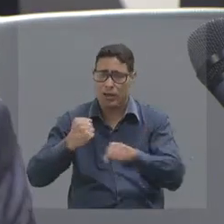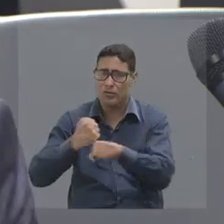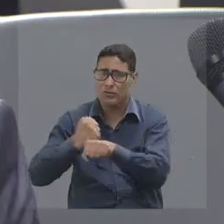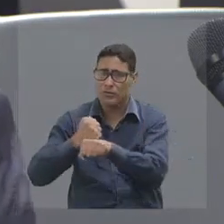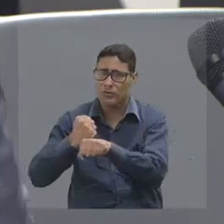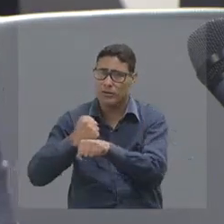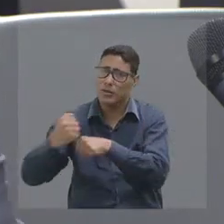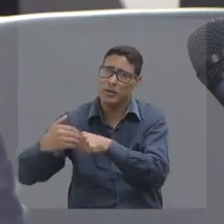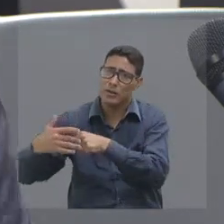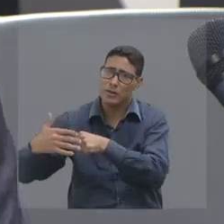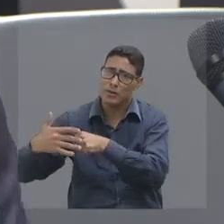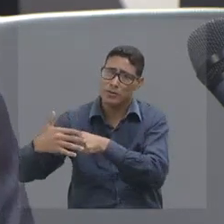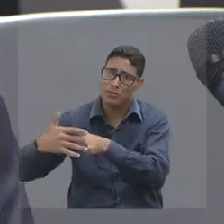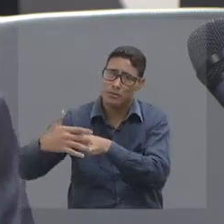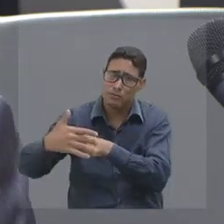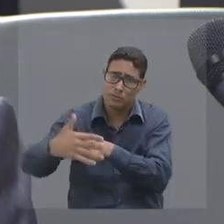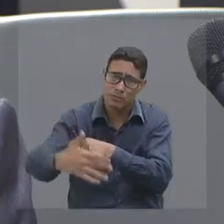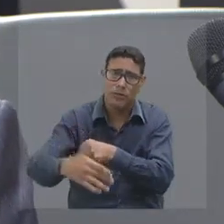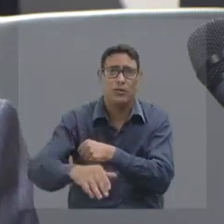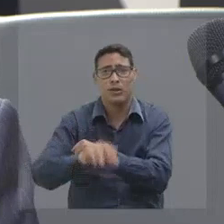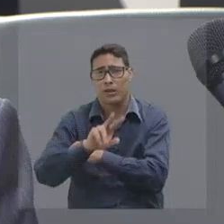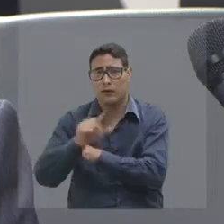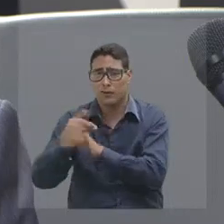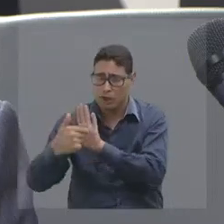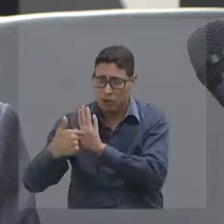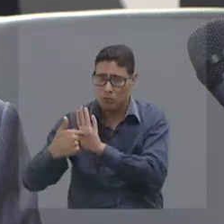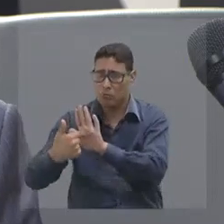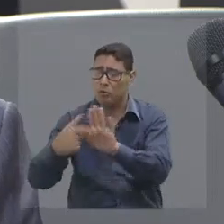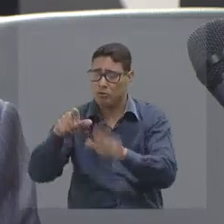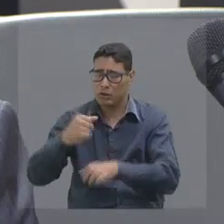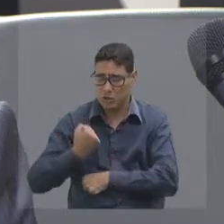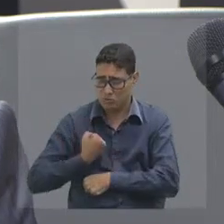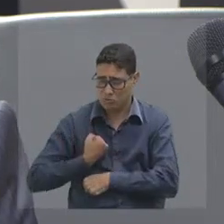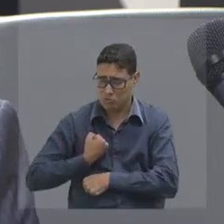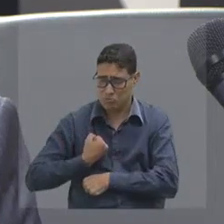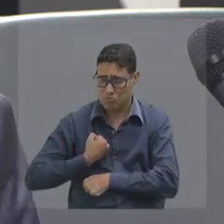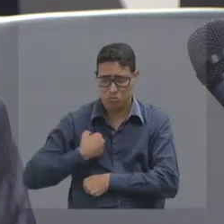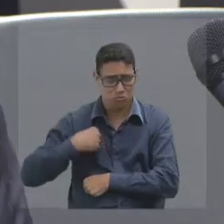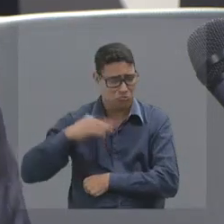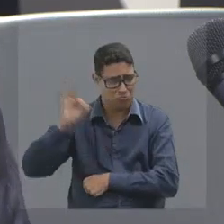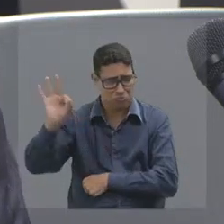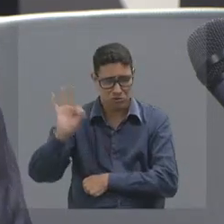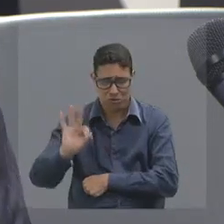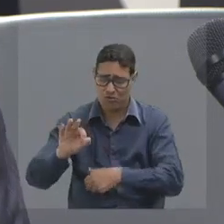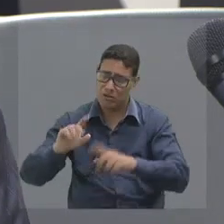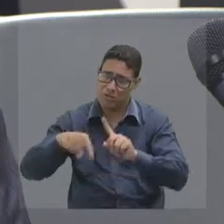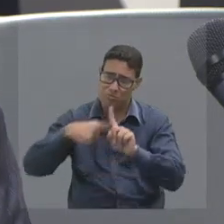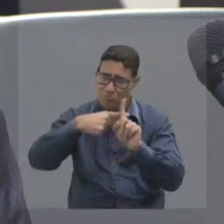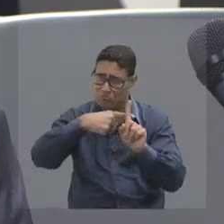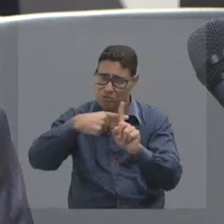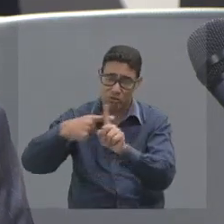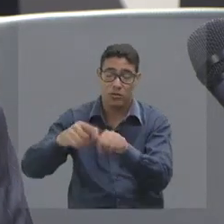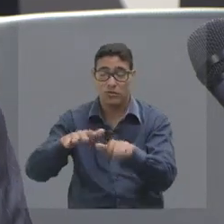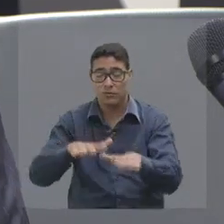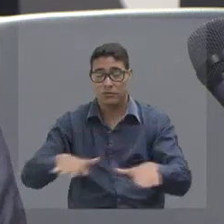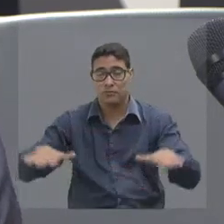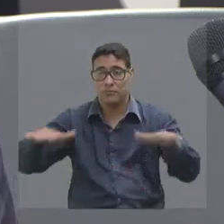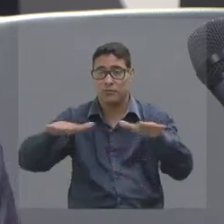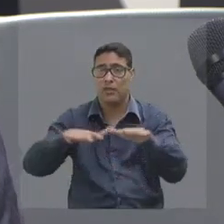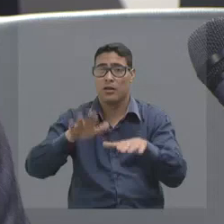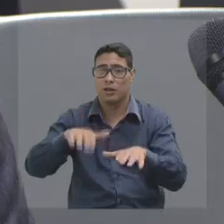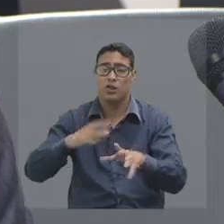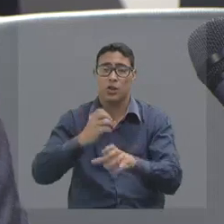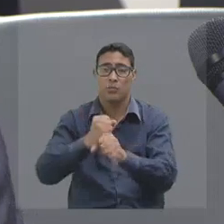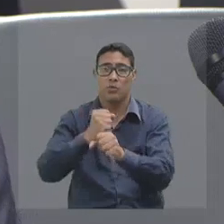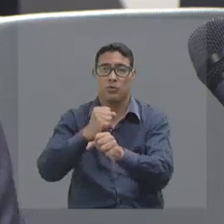voltarmos em algumas audiência numa assembleias que avisa para mostrar números positivos na área da